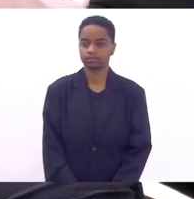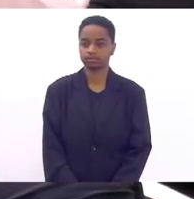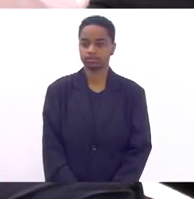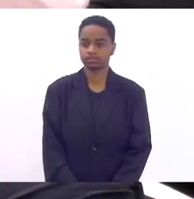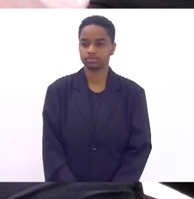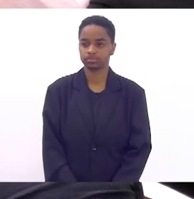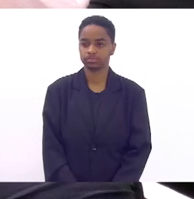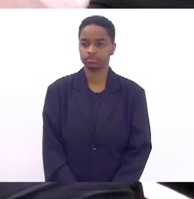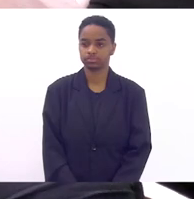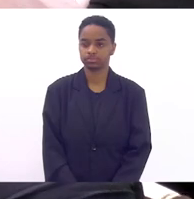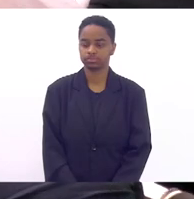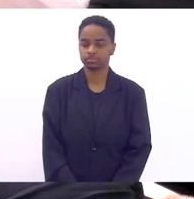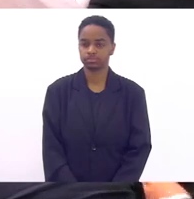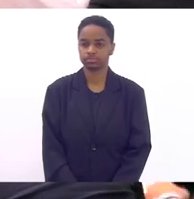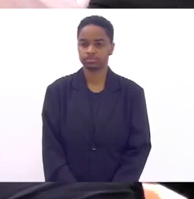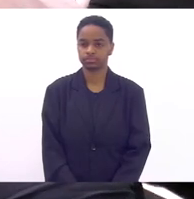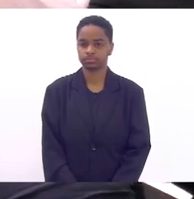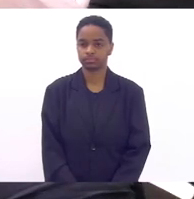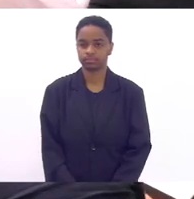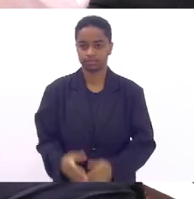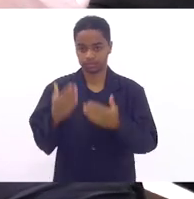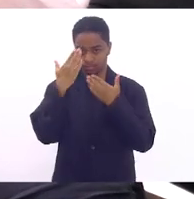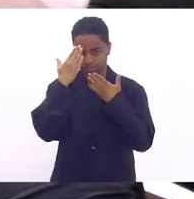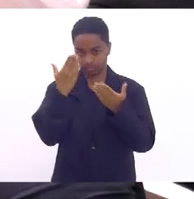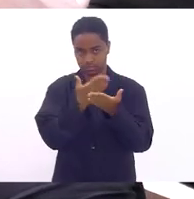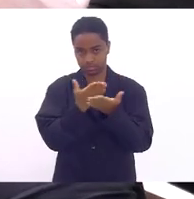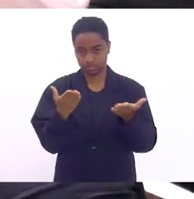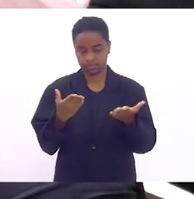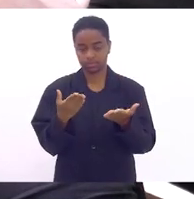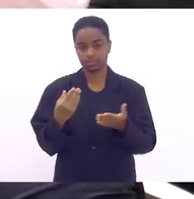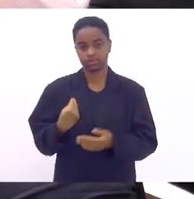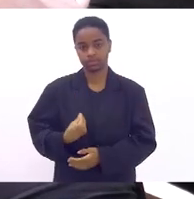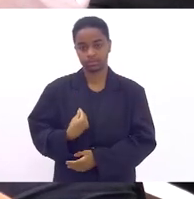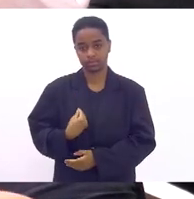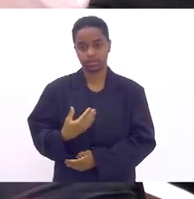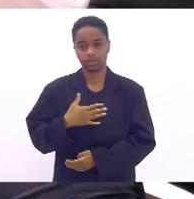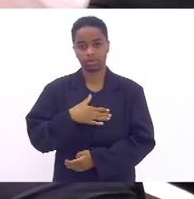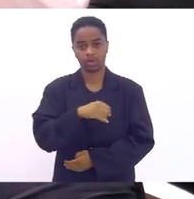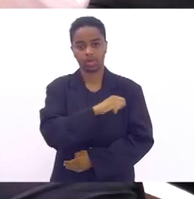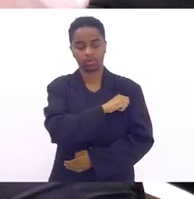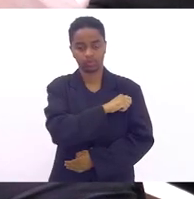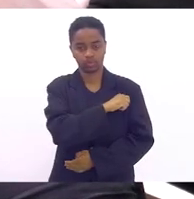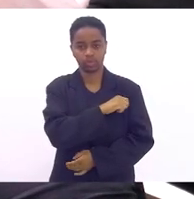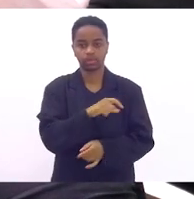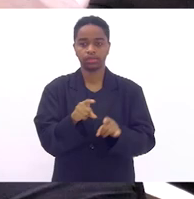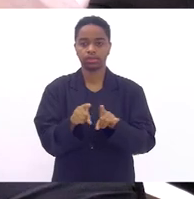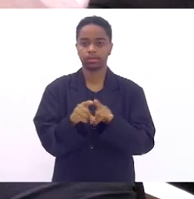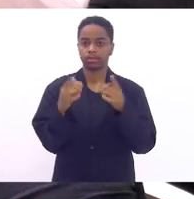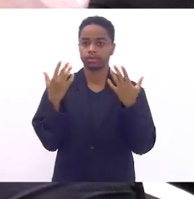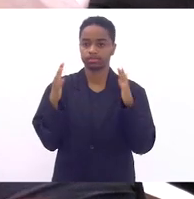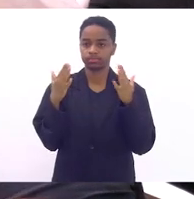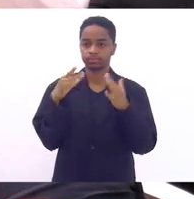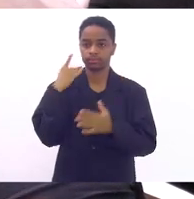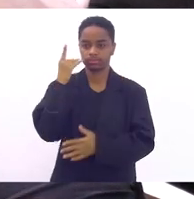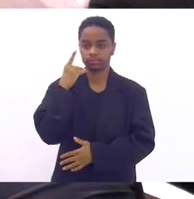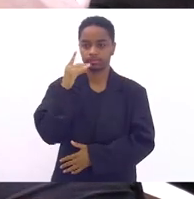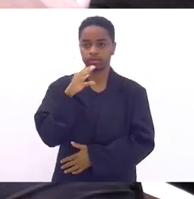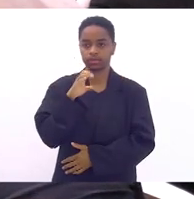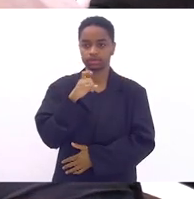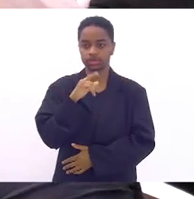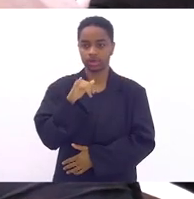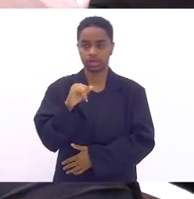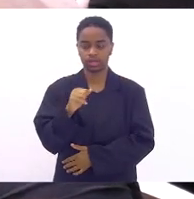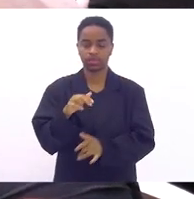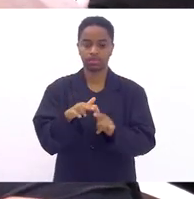ele agradecer a presença de todos todos os meus alunos aí também e parabenizar a deputada S Jordão pela